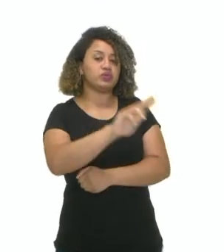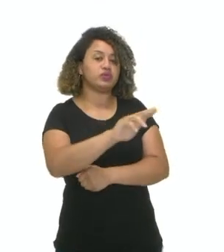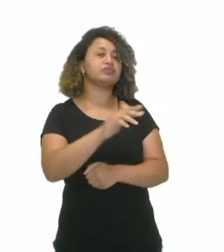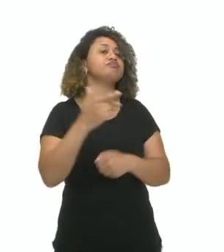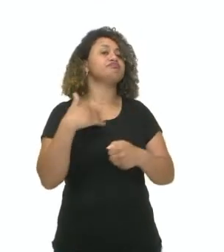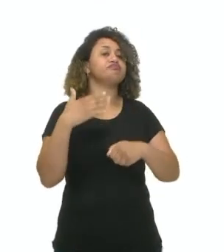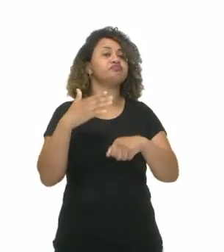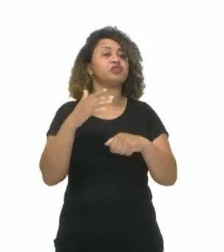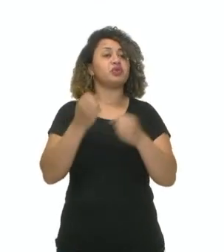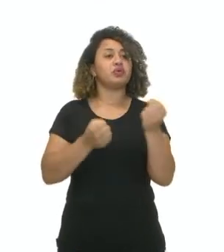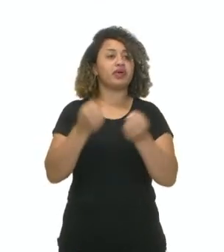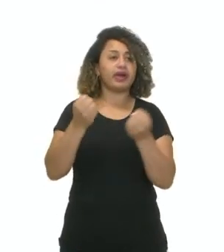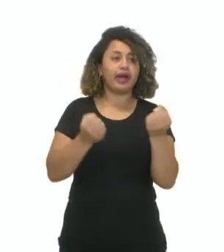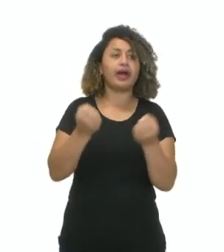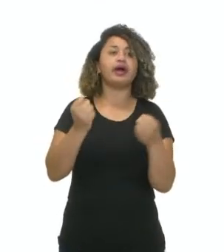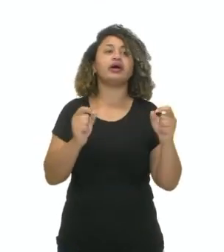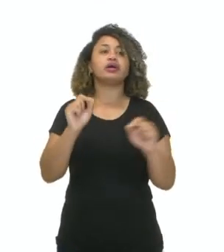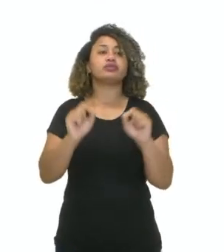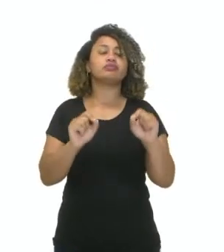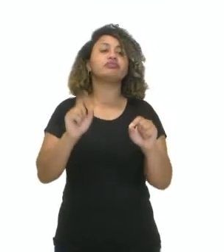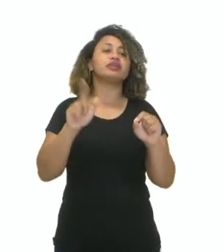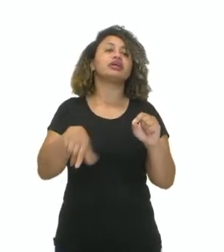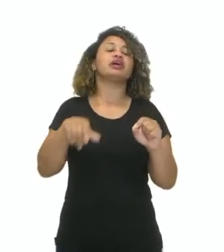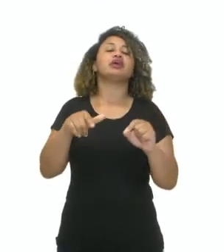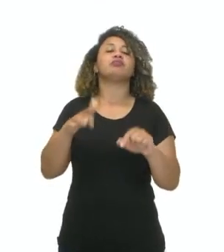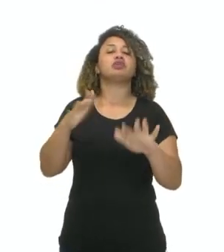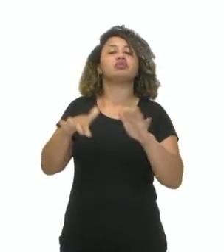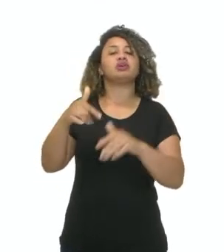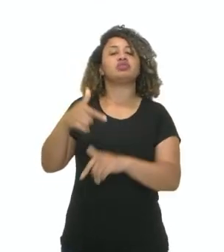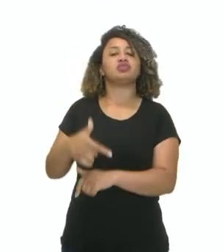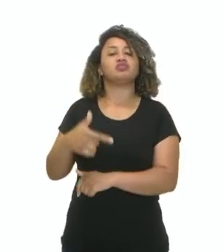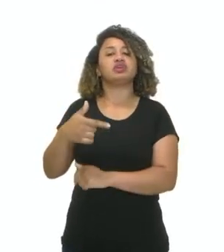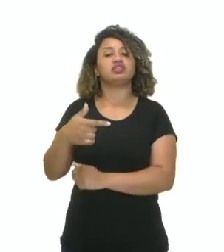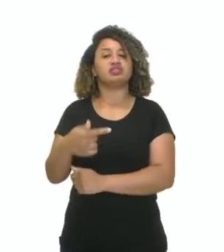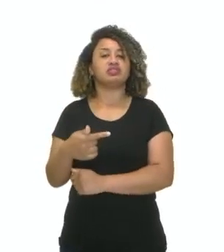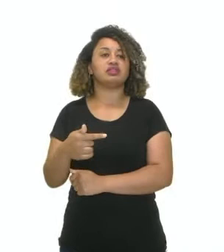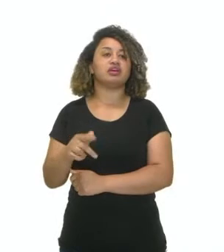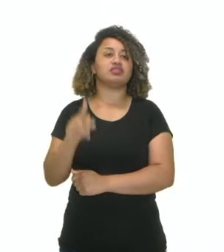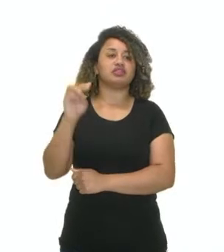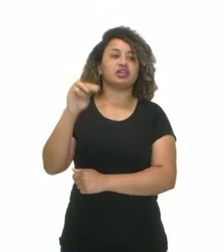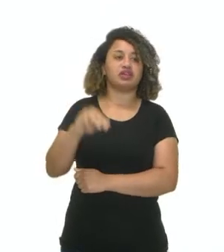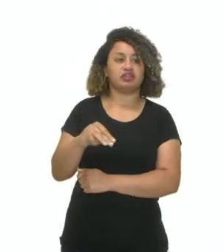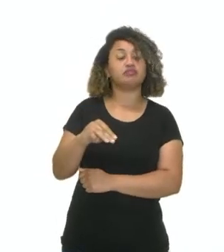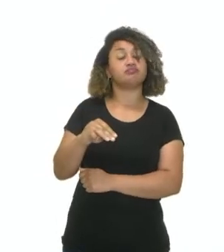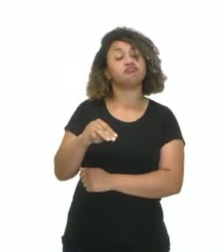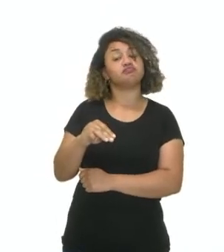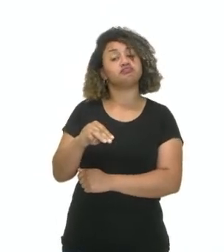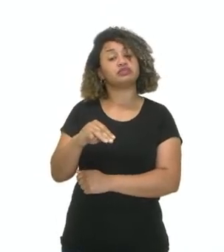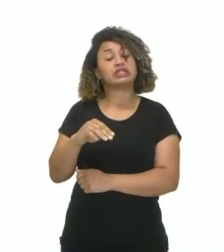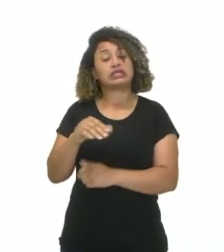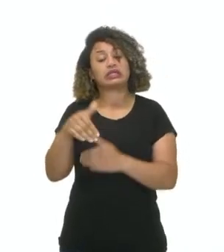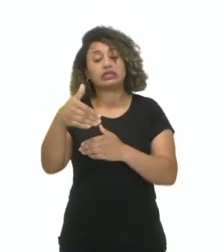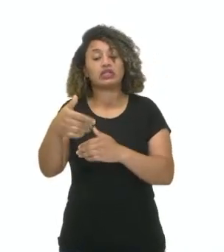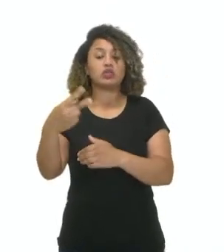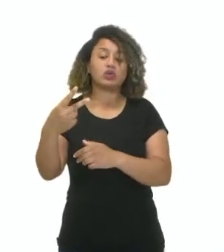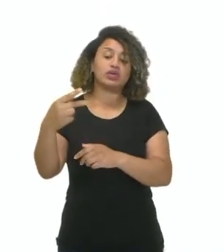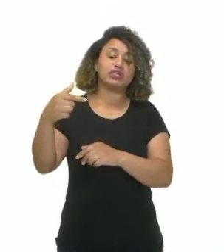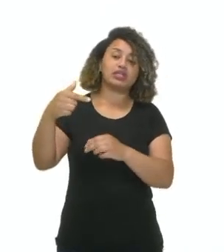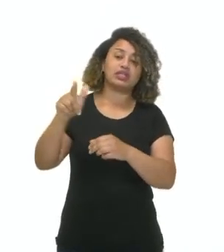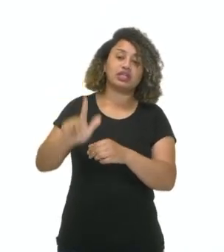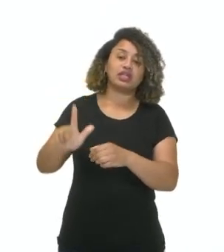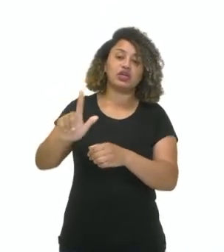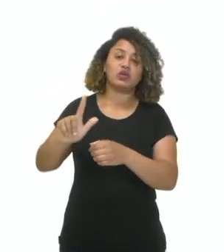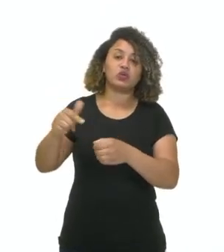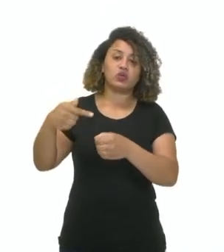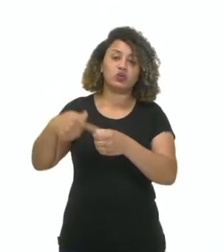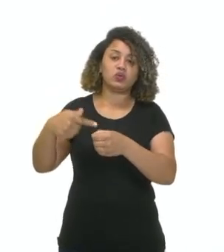autonomia do carro de Ana é de, em média na estrada, 27 km para cada 2 litros